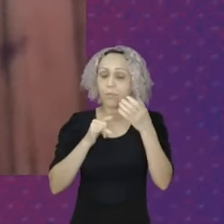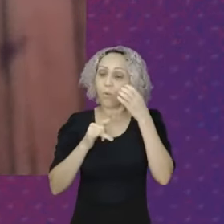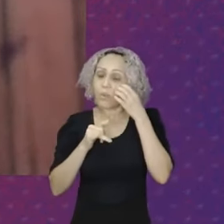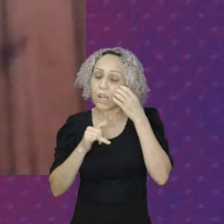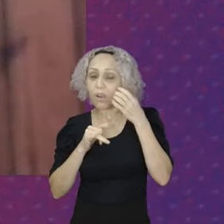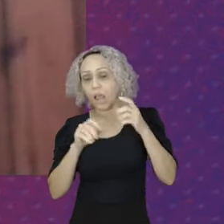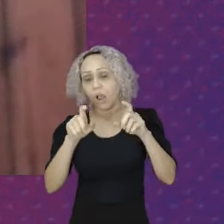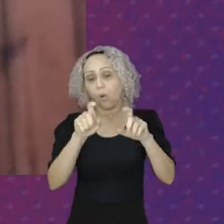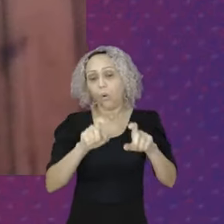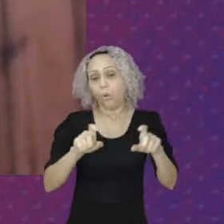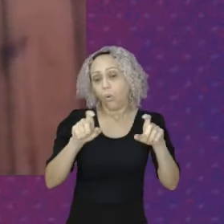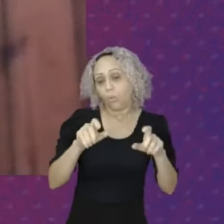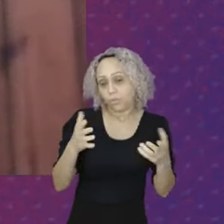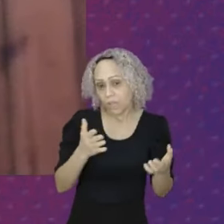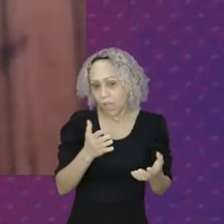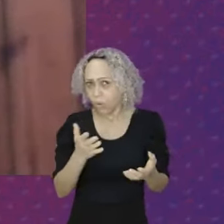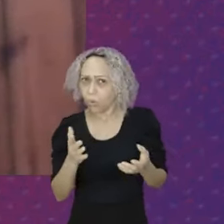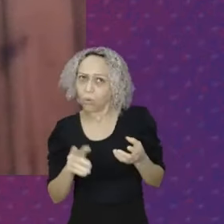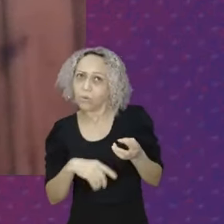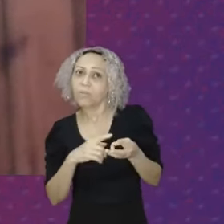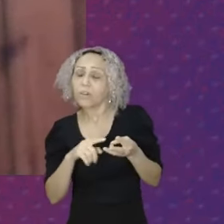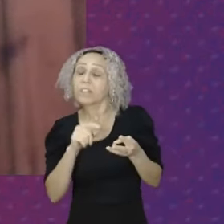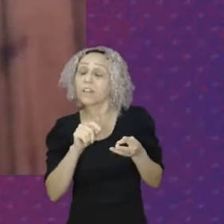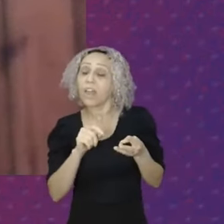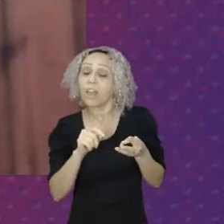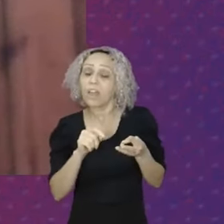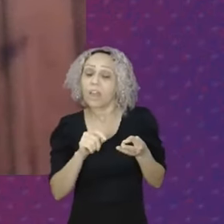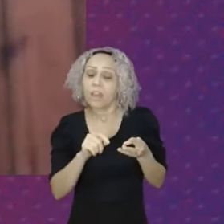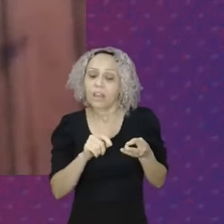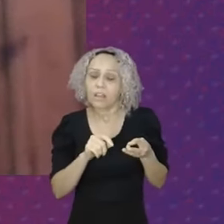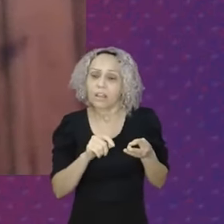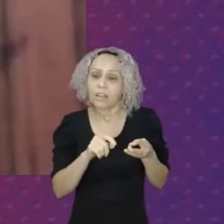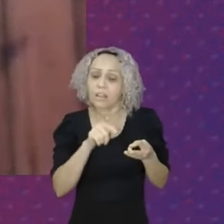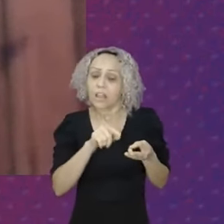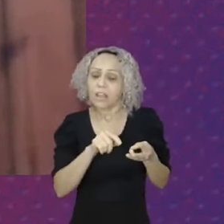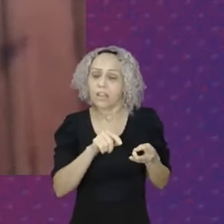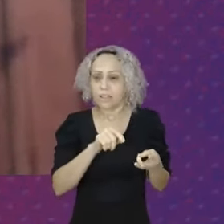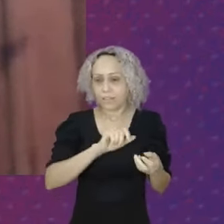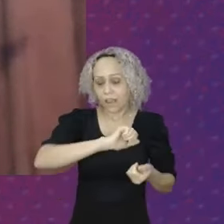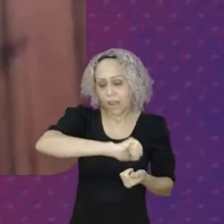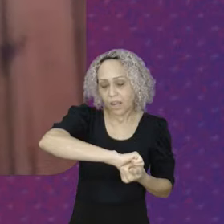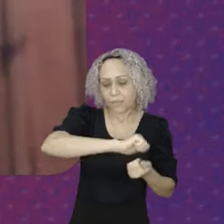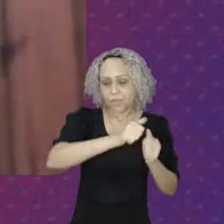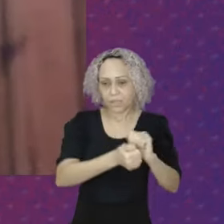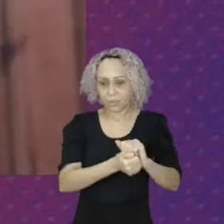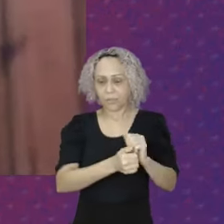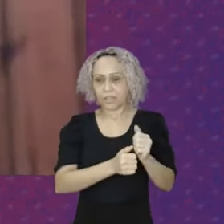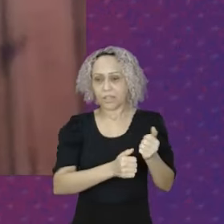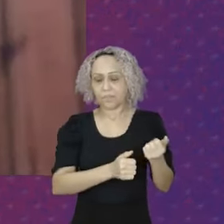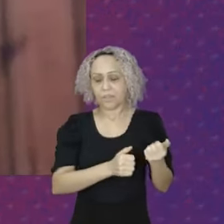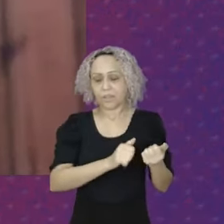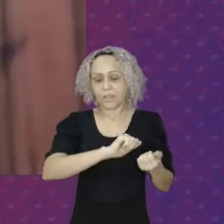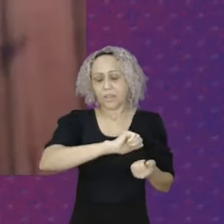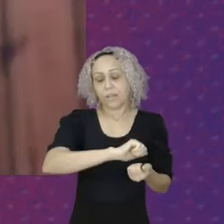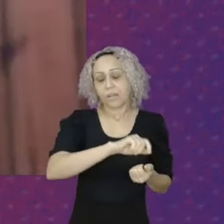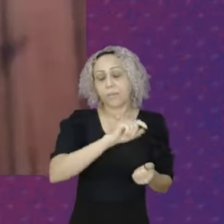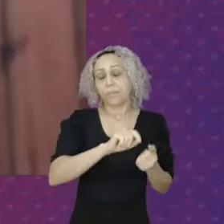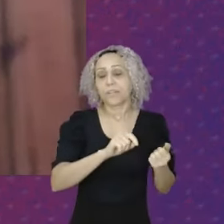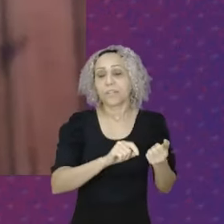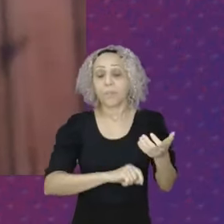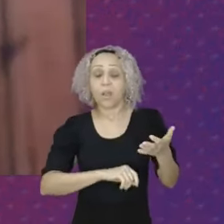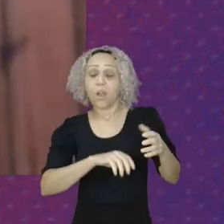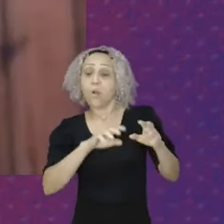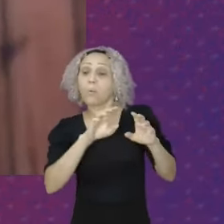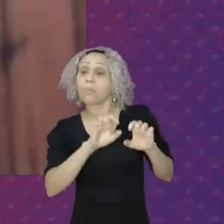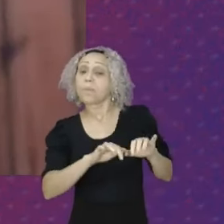computador em áudio e também também ah como se diz ele também quando tem a audiodescrição das imagens ele também